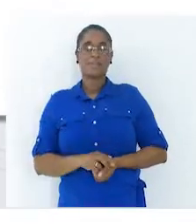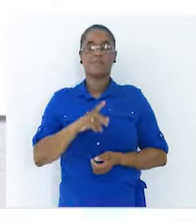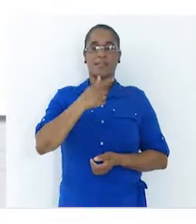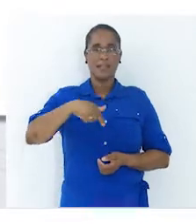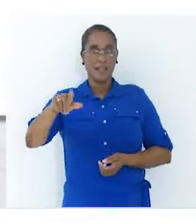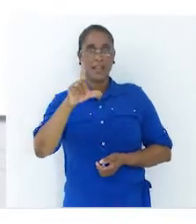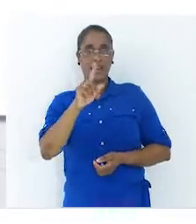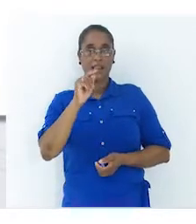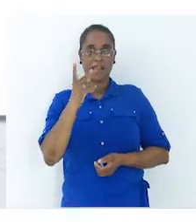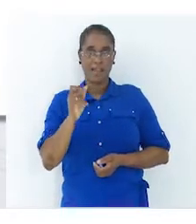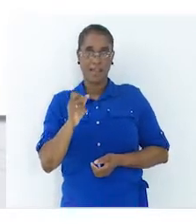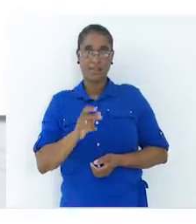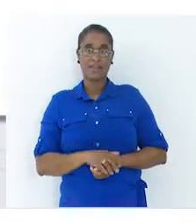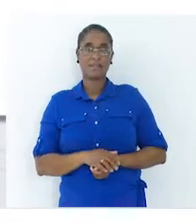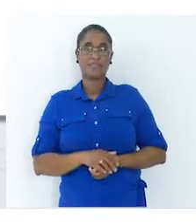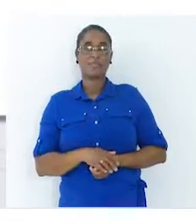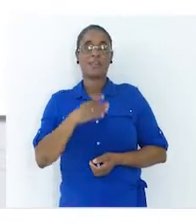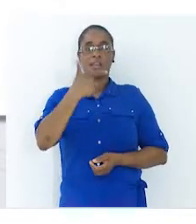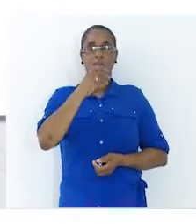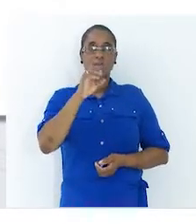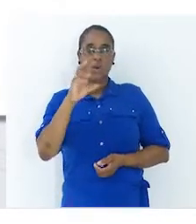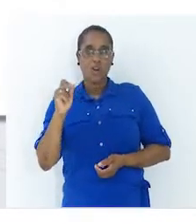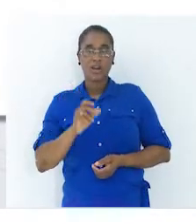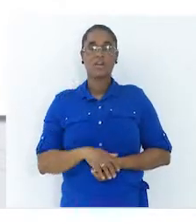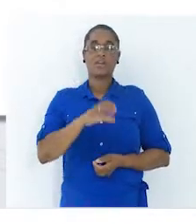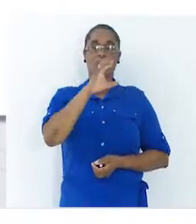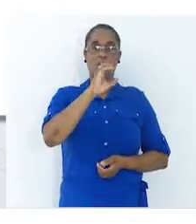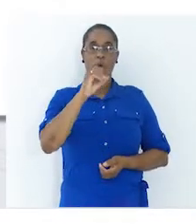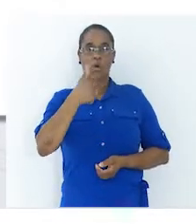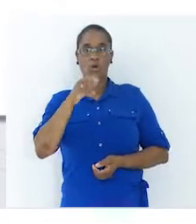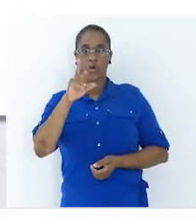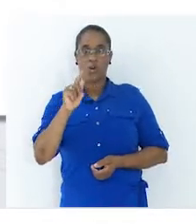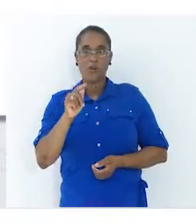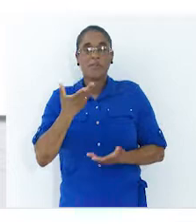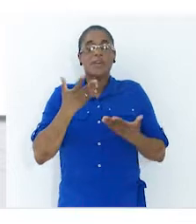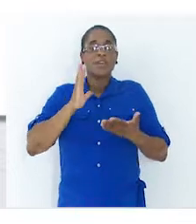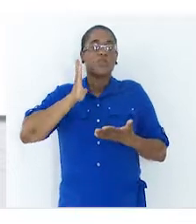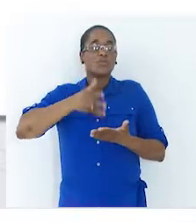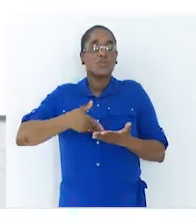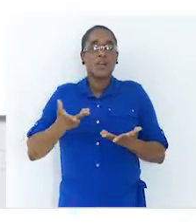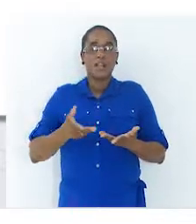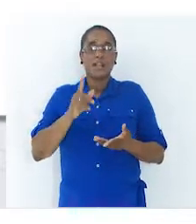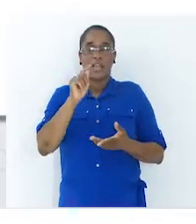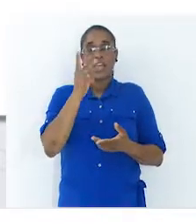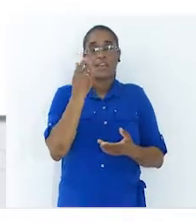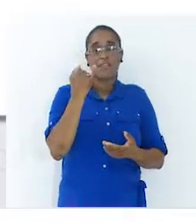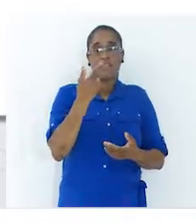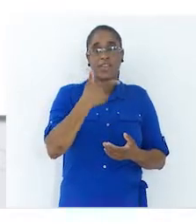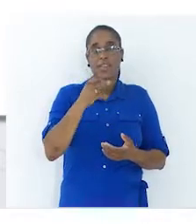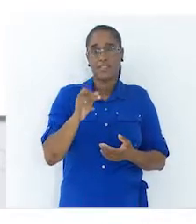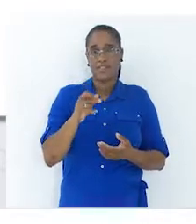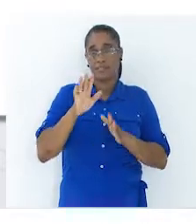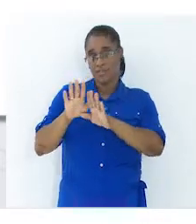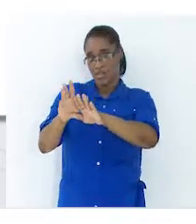leva, toca, cobre e, por fim, evita. Temos que evitar, não é?